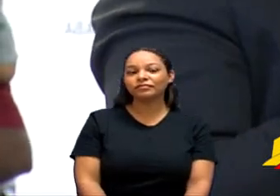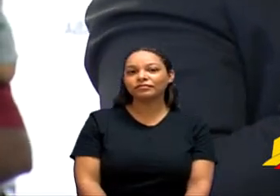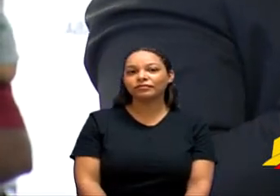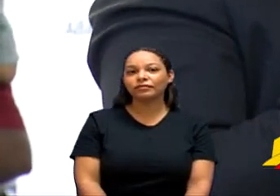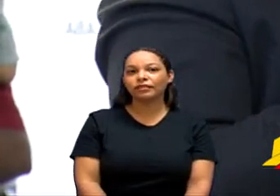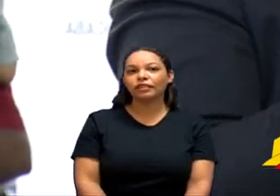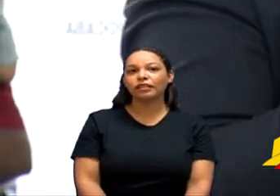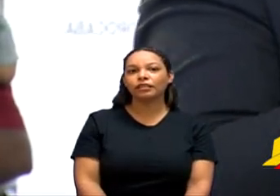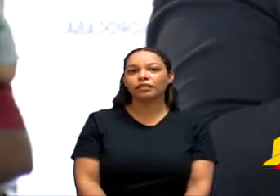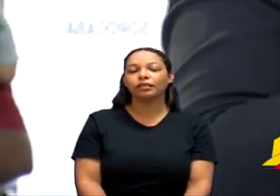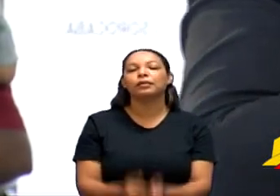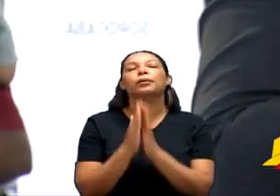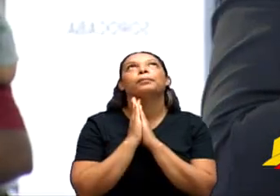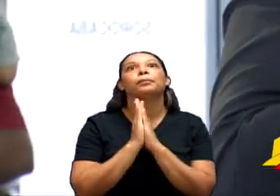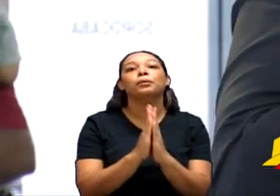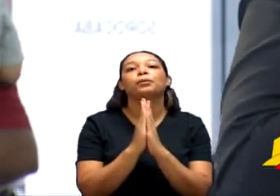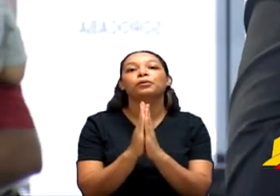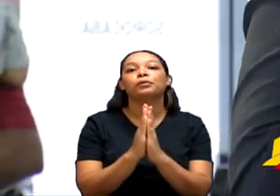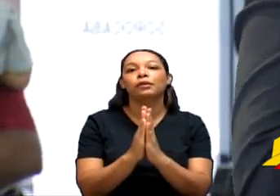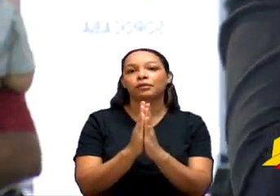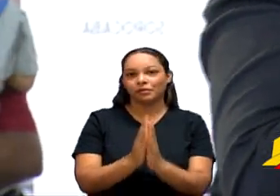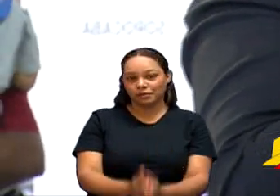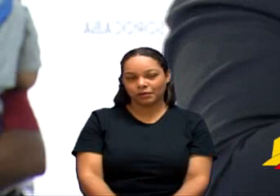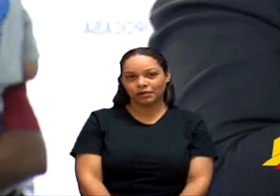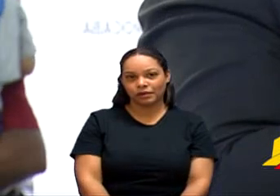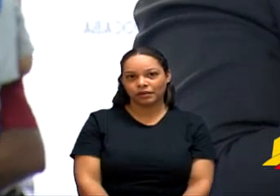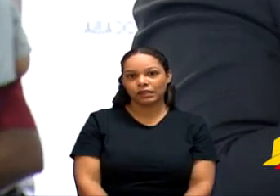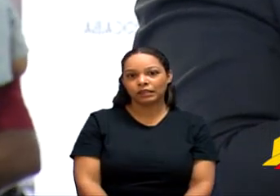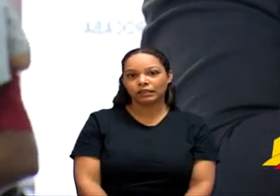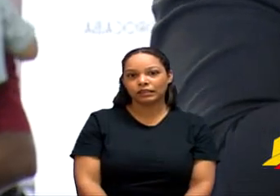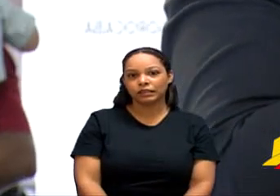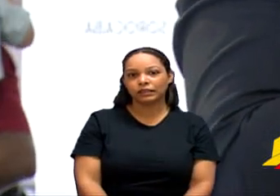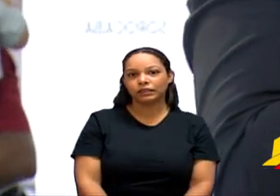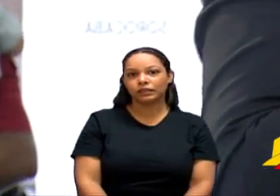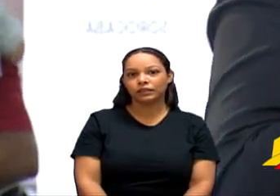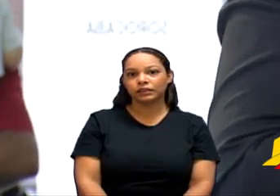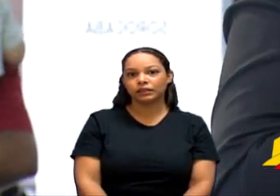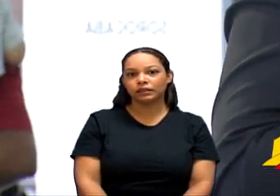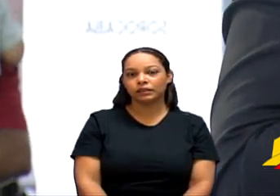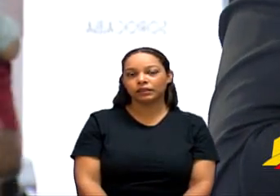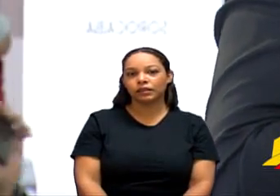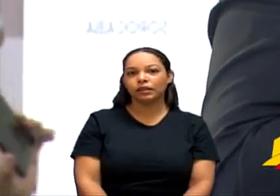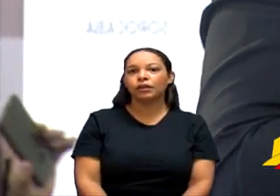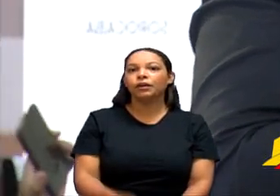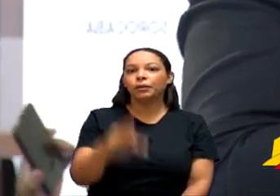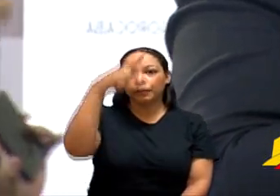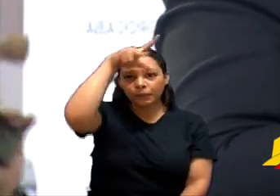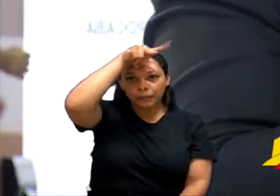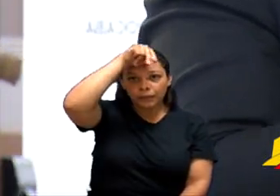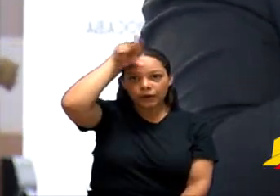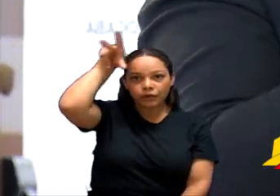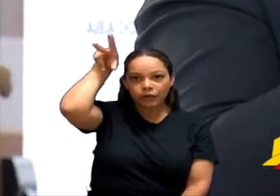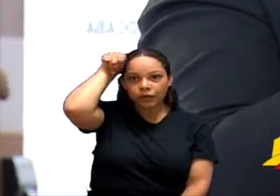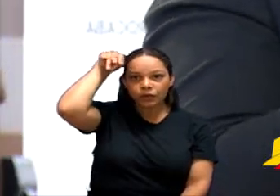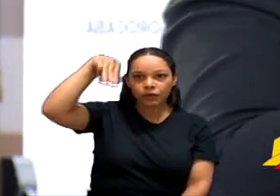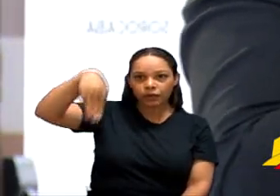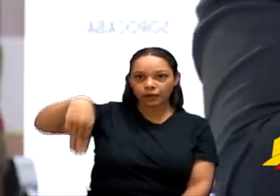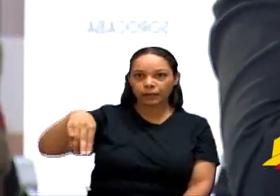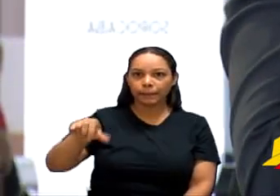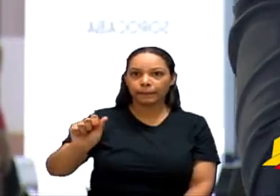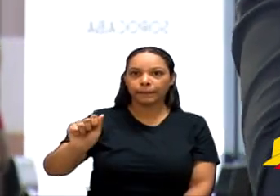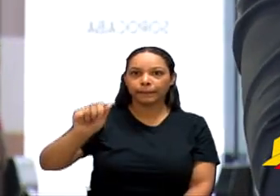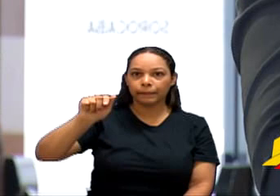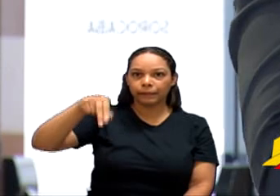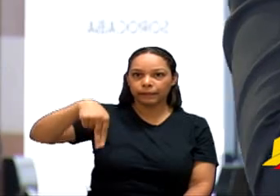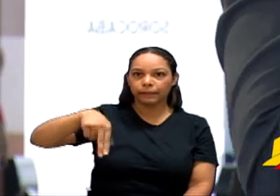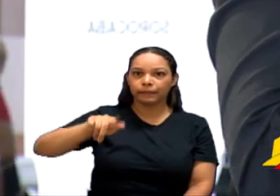apelo. O Cristiano Passos ali deu risada pro prefeito Manga. E eu tenho certeza que a gente